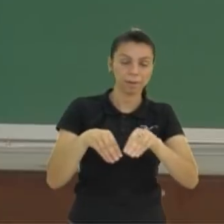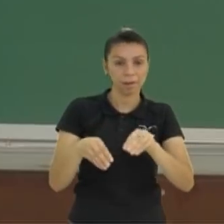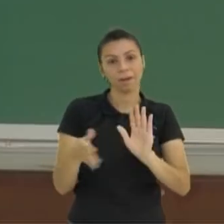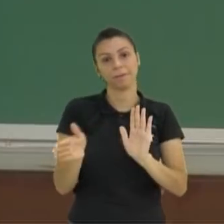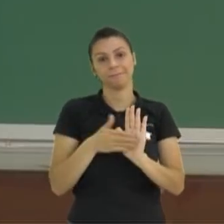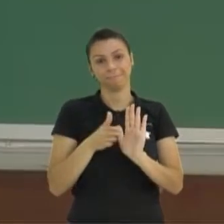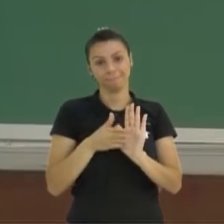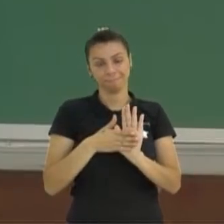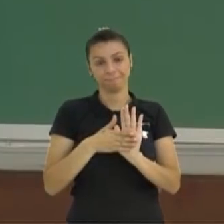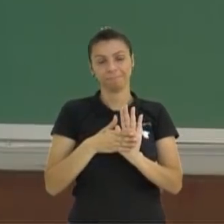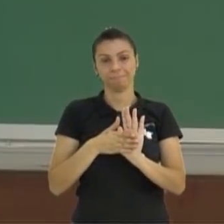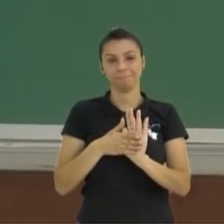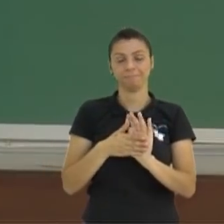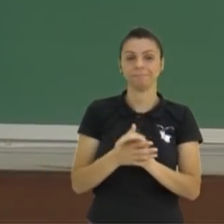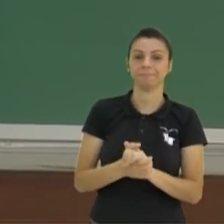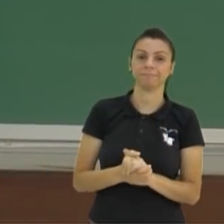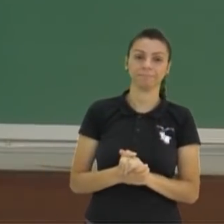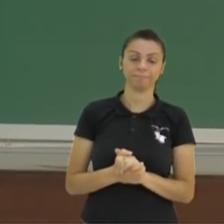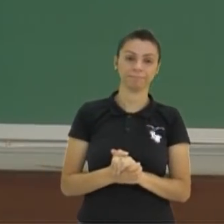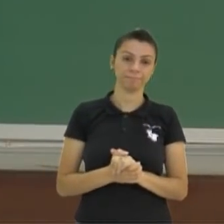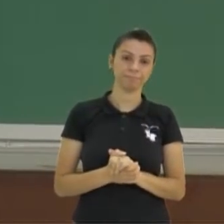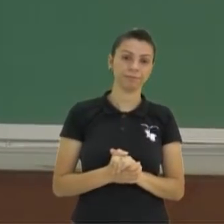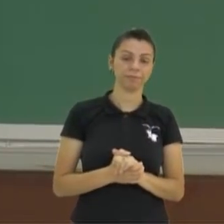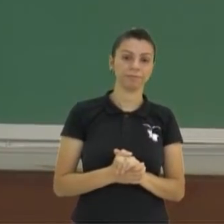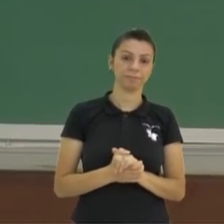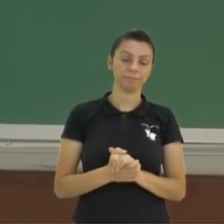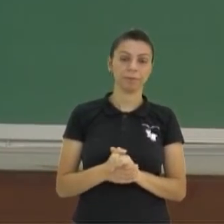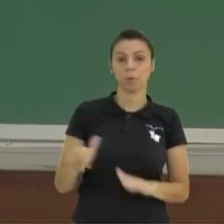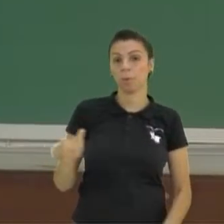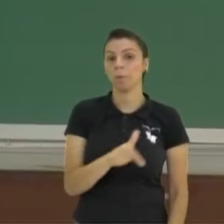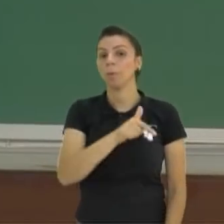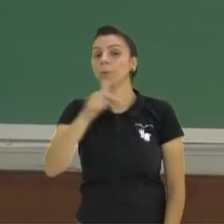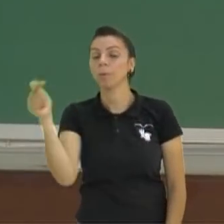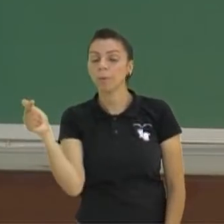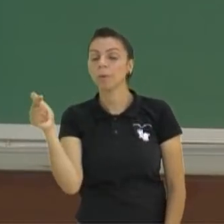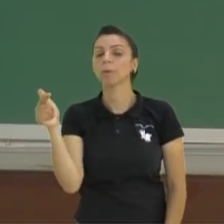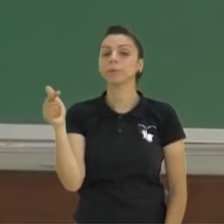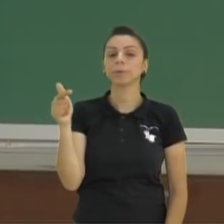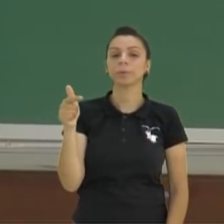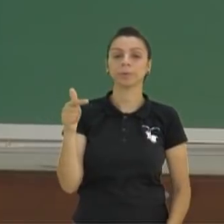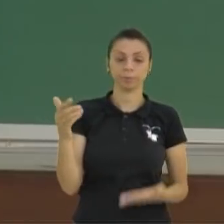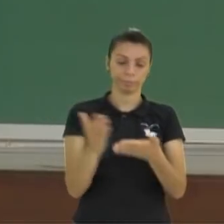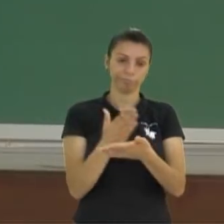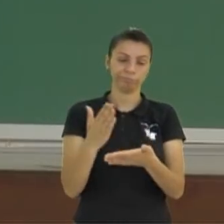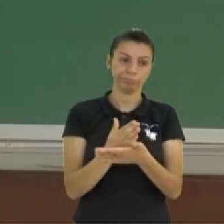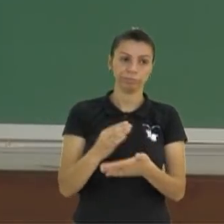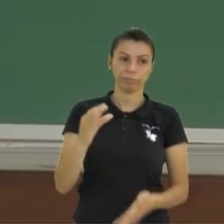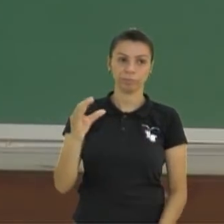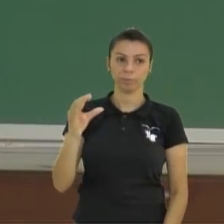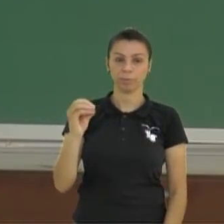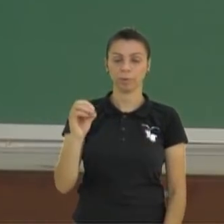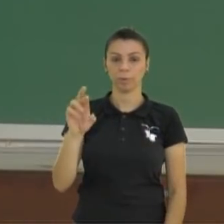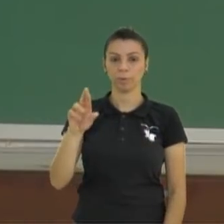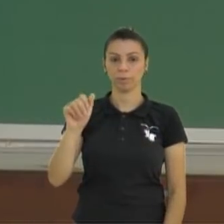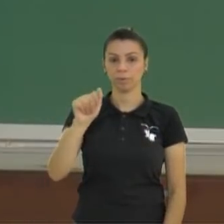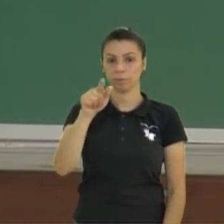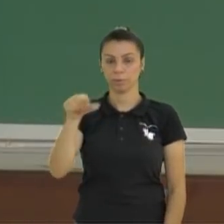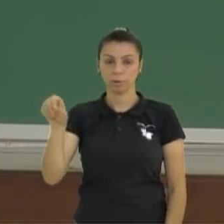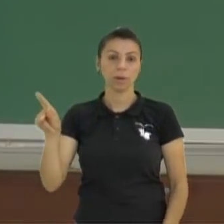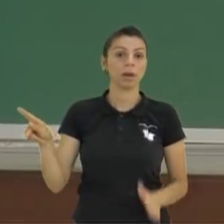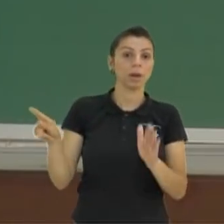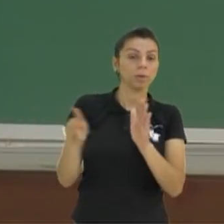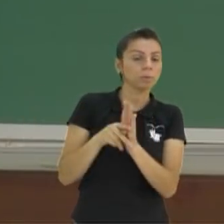Bem, um outro livro é o Corão. O Corão é o livro sagrado para o islamismo, para